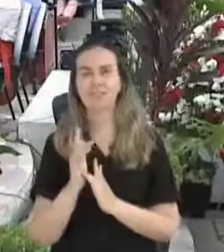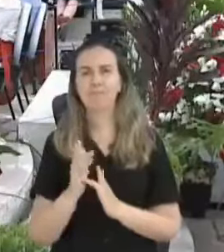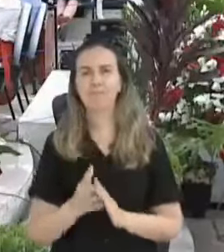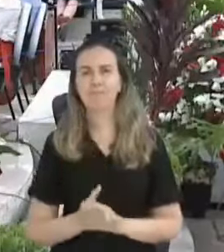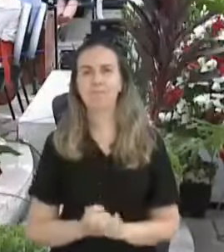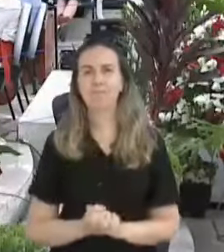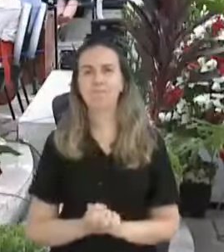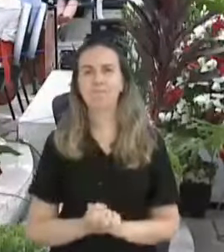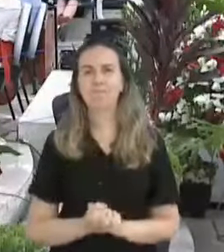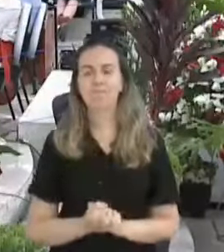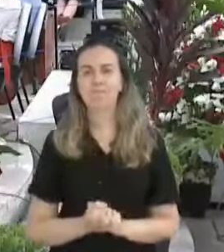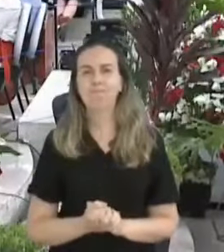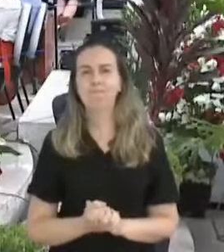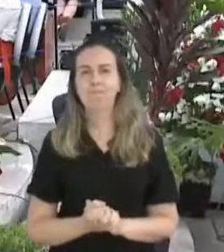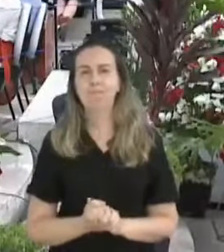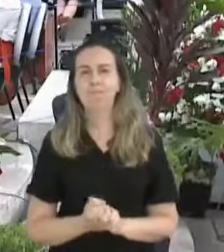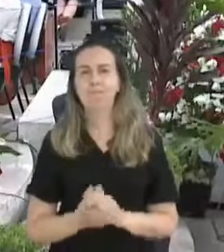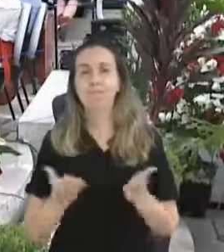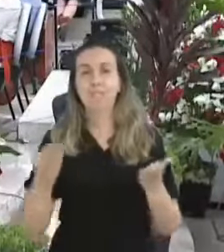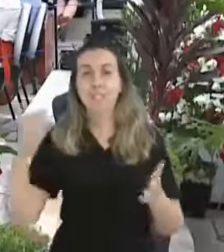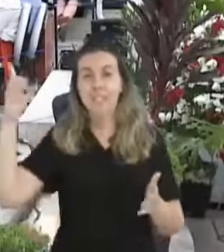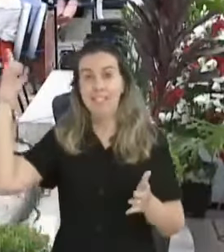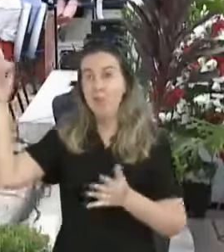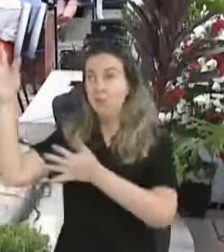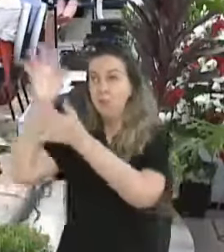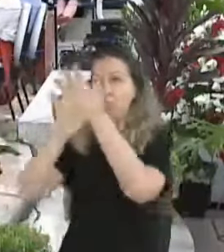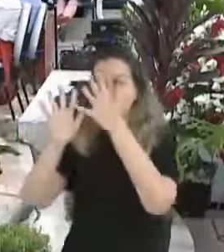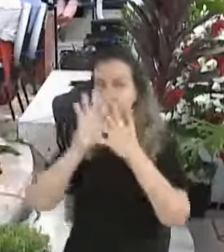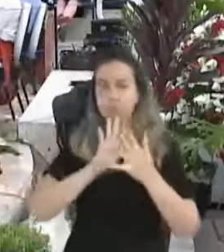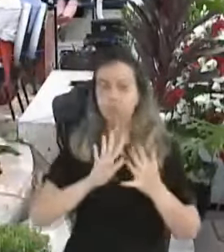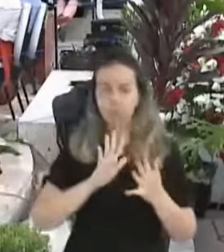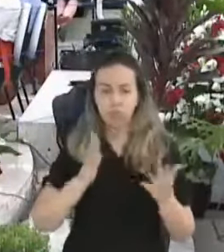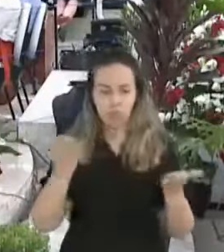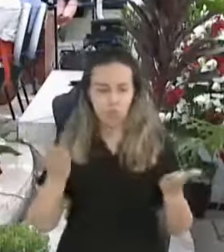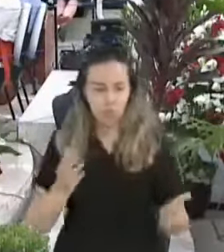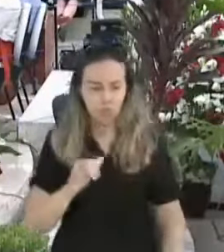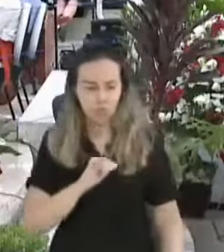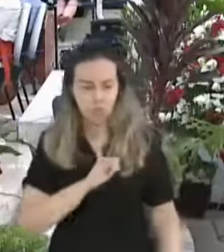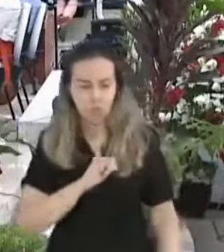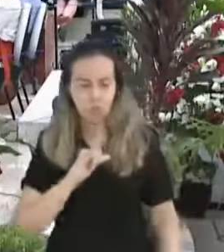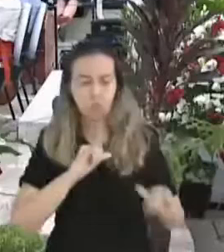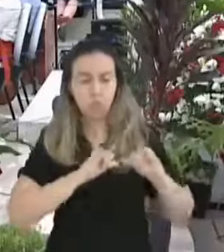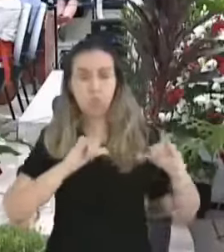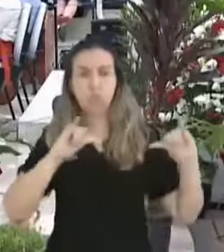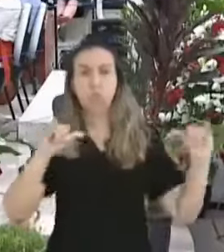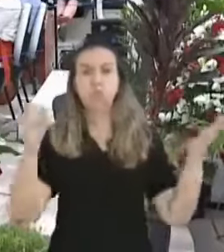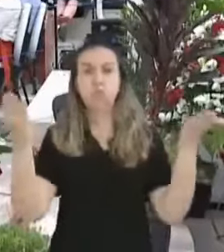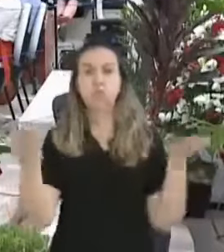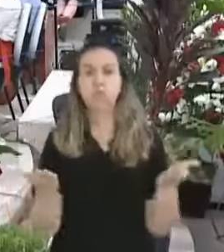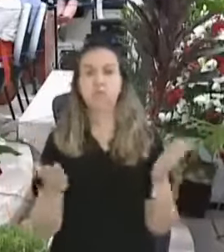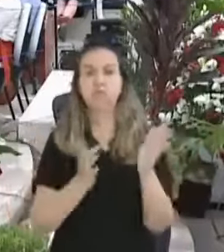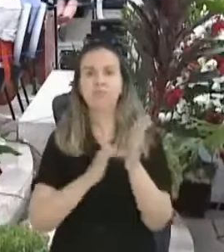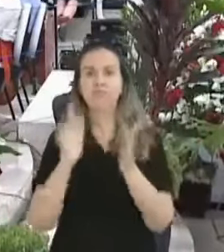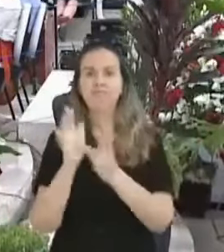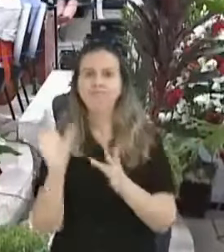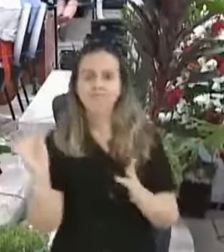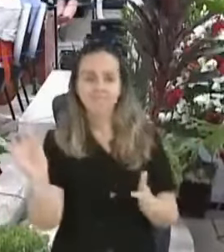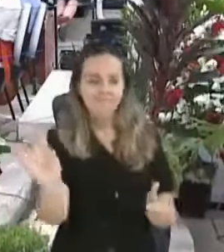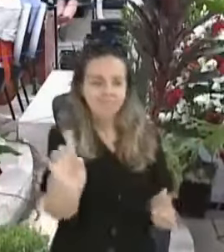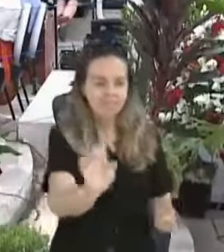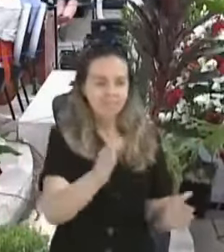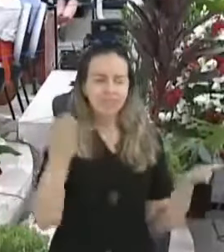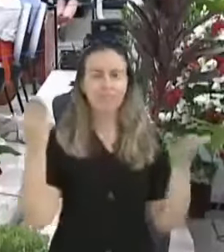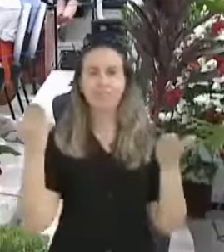Eu sinto Deus falando com pessoas aqui esta noite. Oh, glória ao nome de Jesus